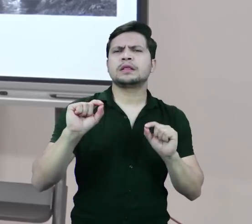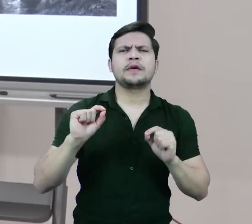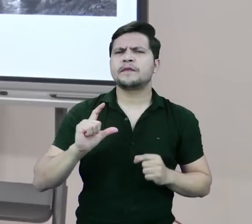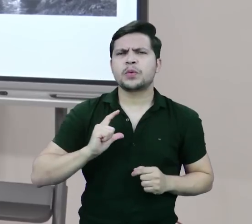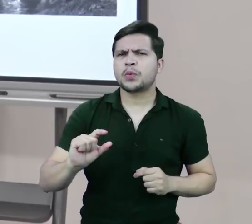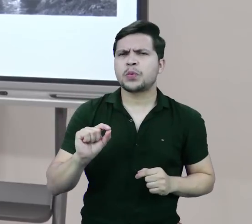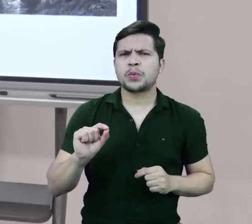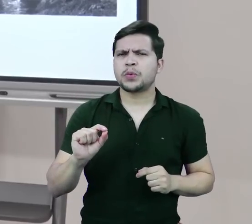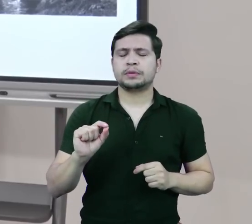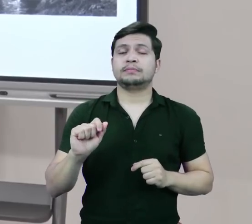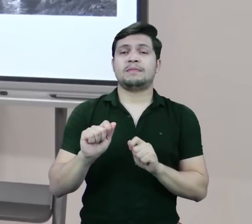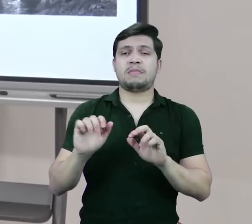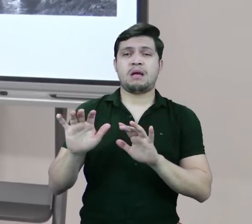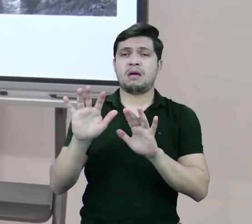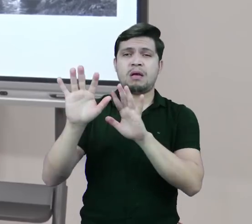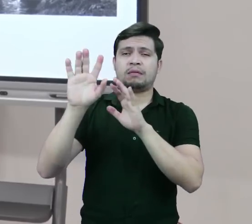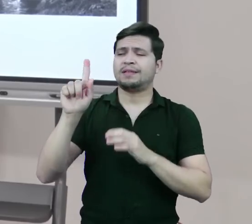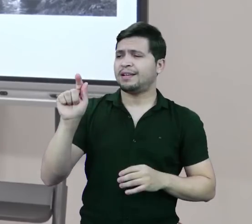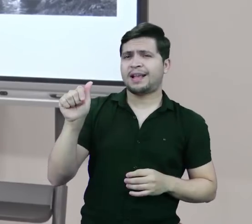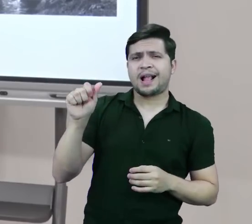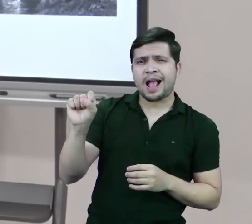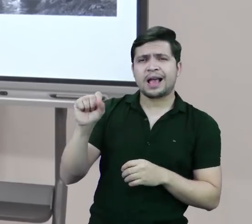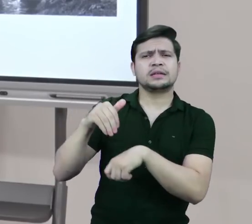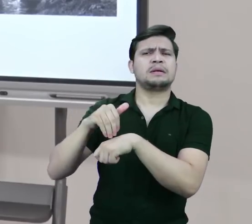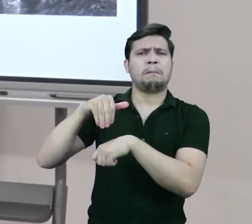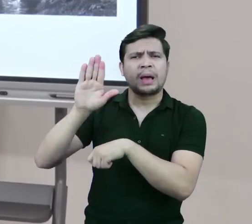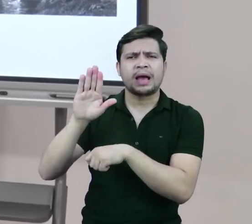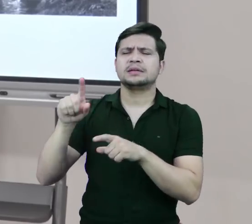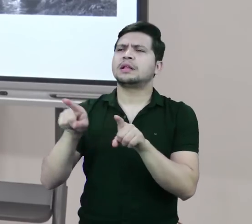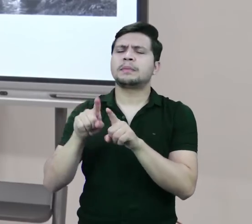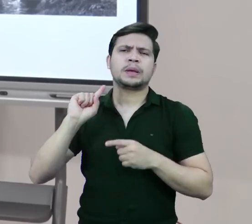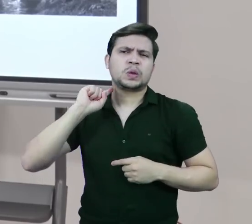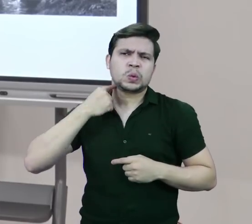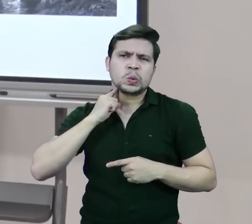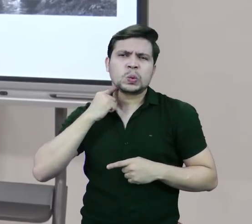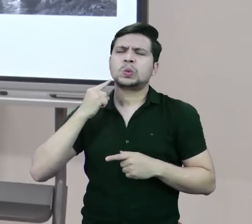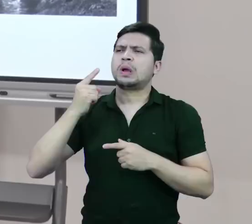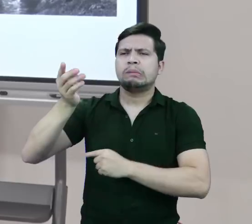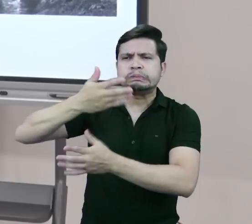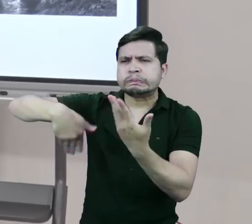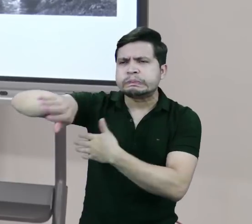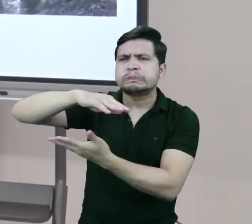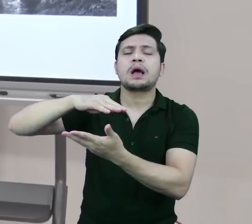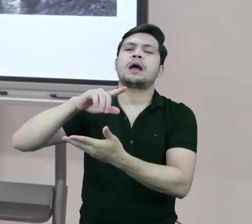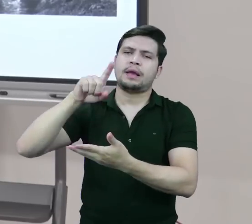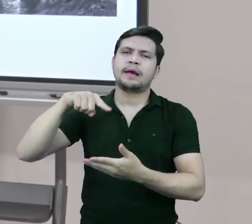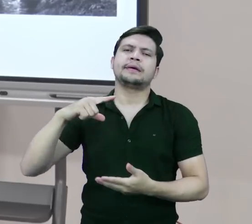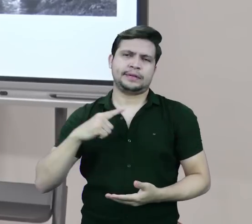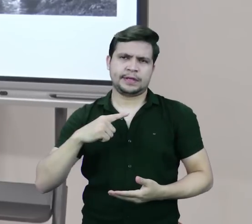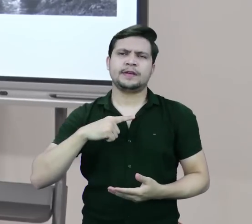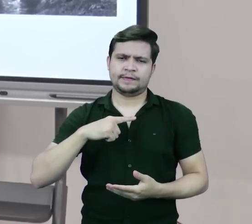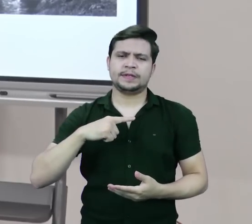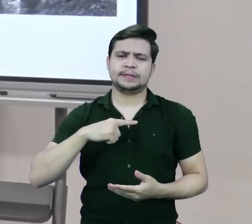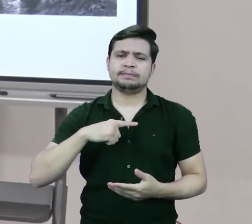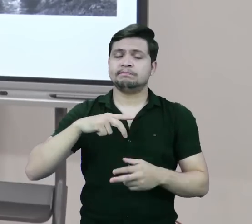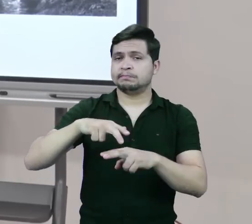gases, a emissão de poluentes, né, o modo de vida da humanidade ele mudou pós-Revolução Industrial. Então,